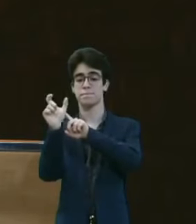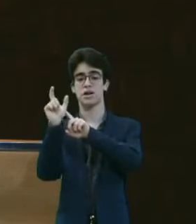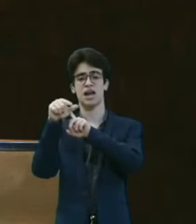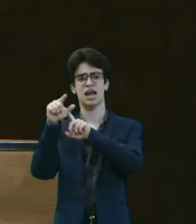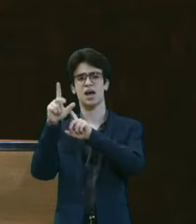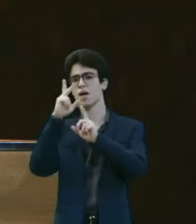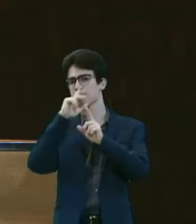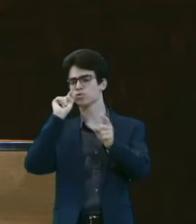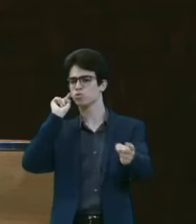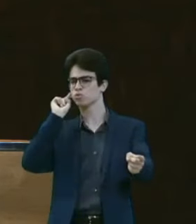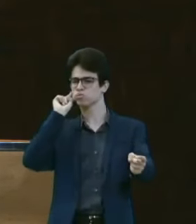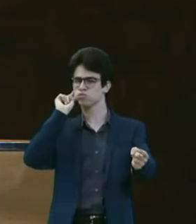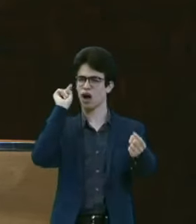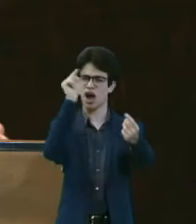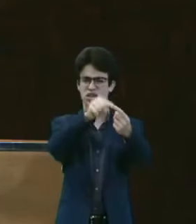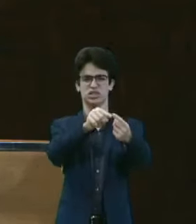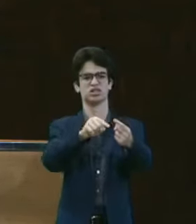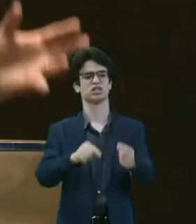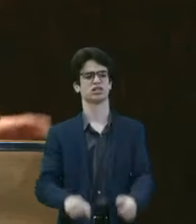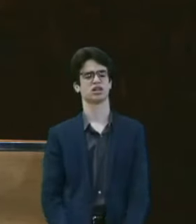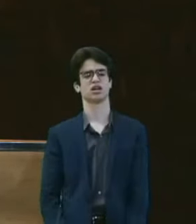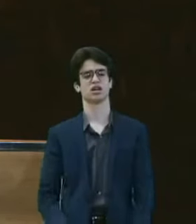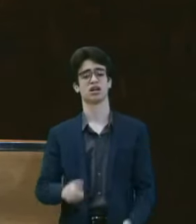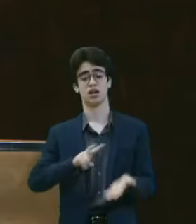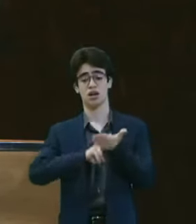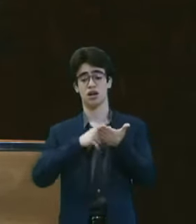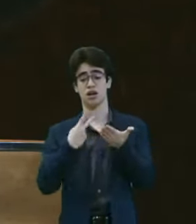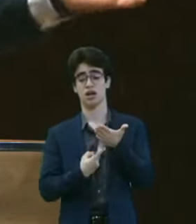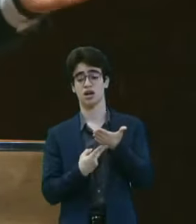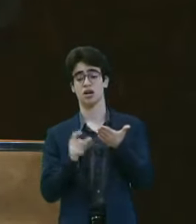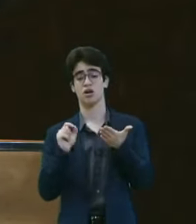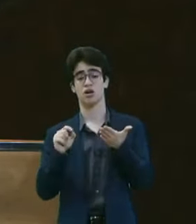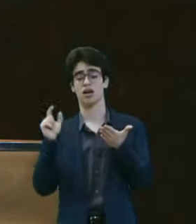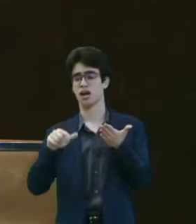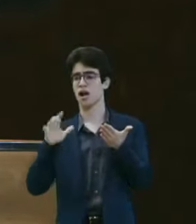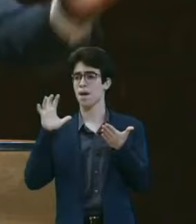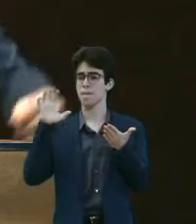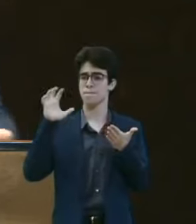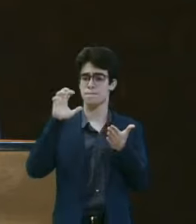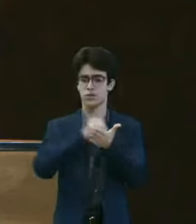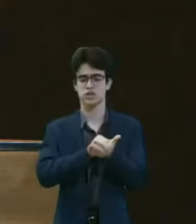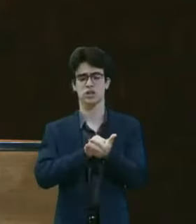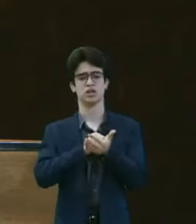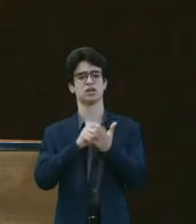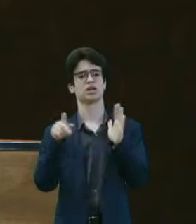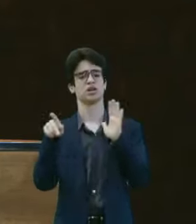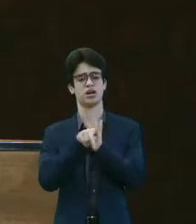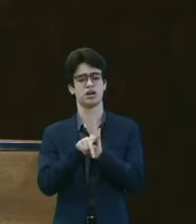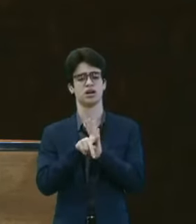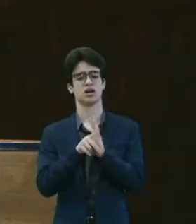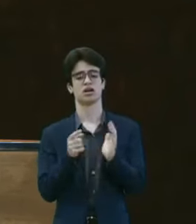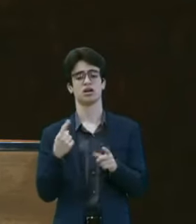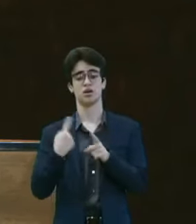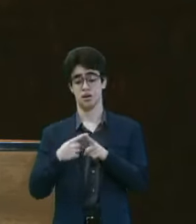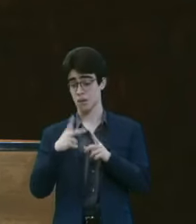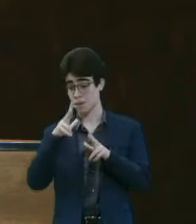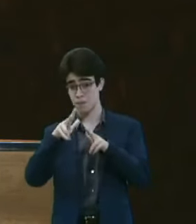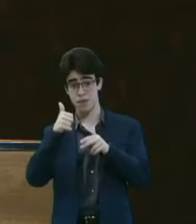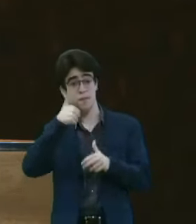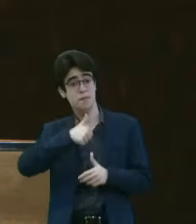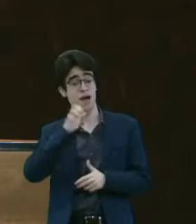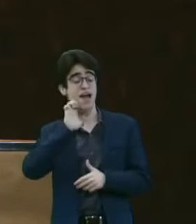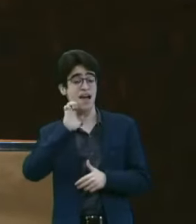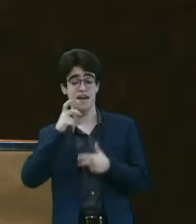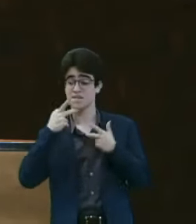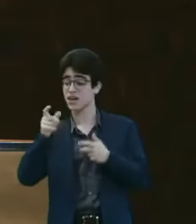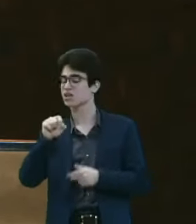lança. E a tradução é possuir, adquirir. Por isso ela diz, adquirir um varão com